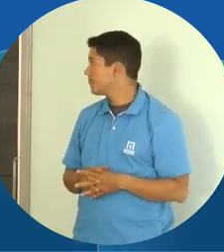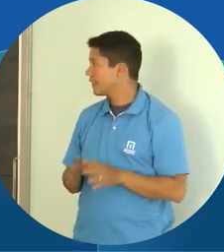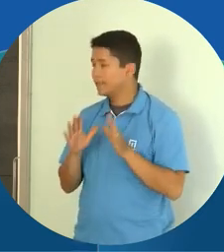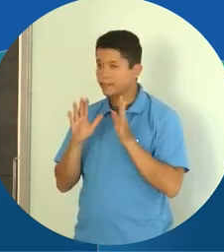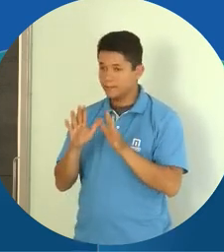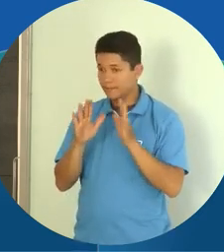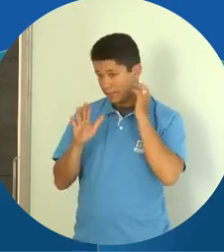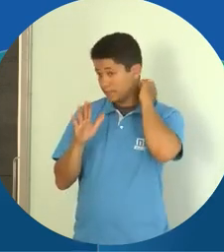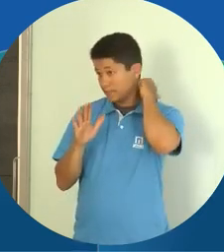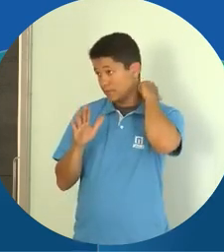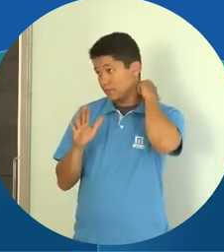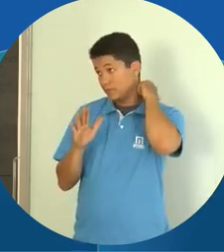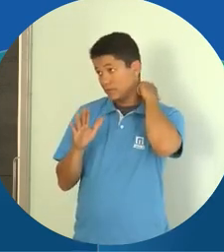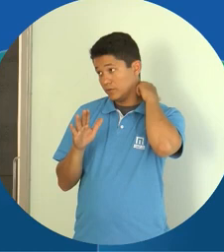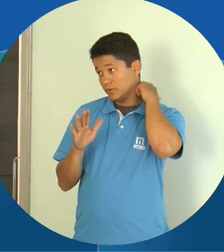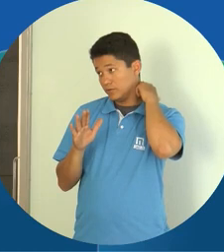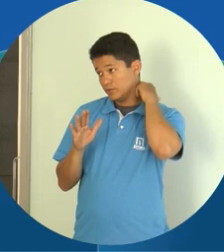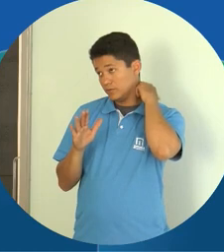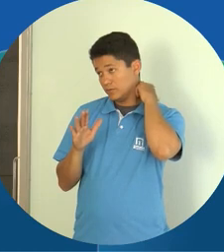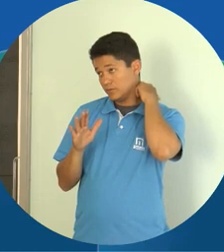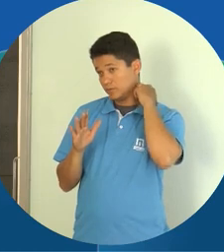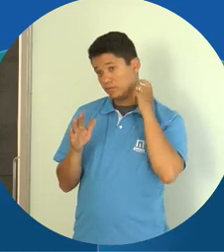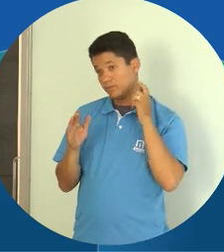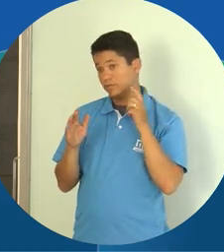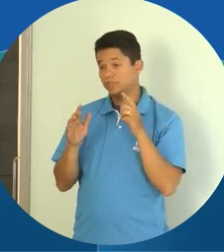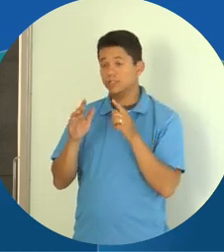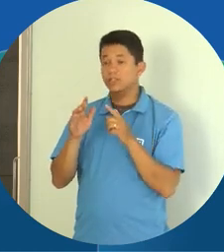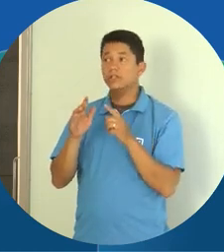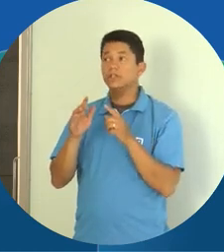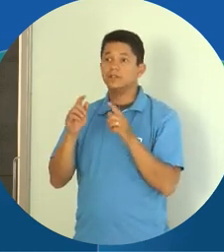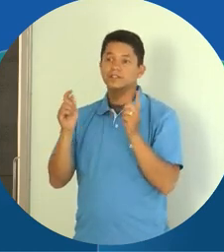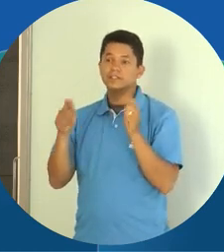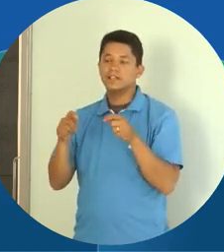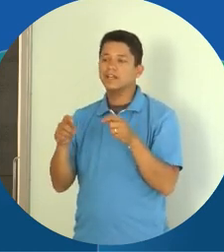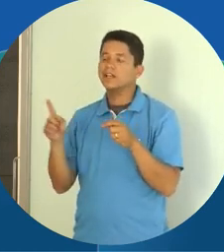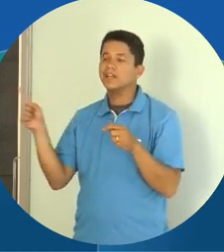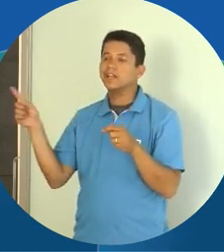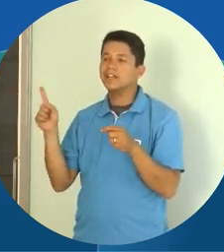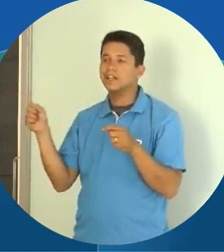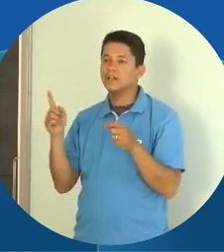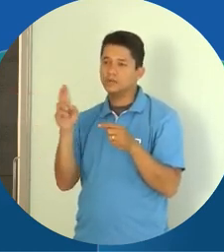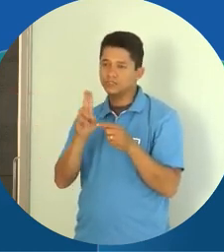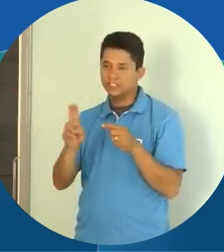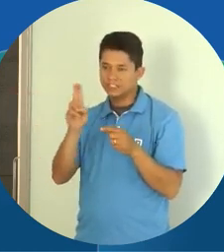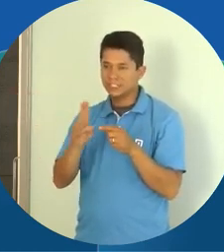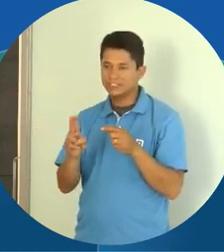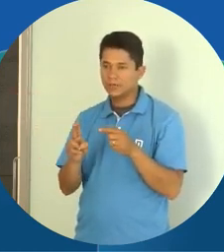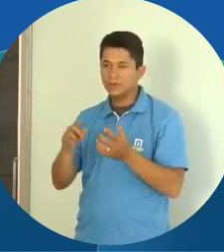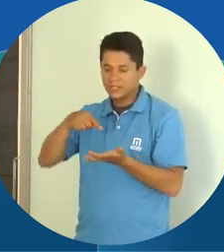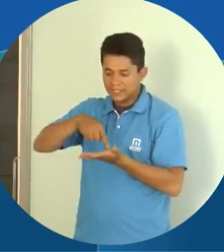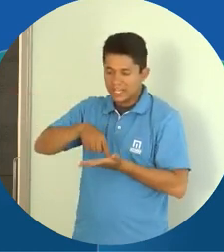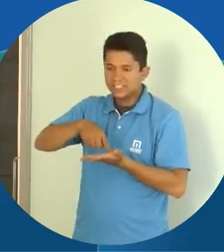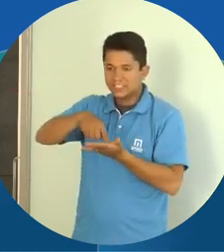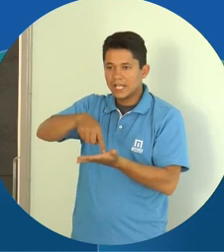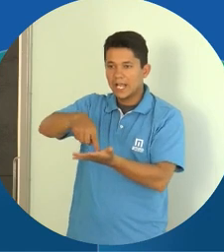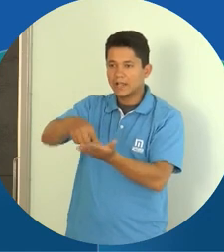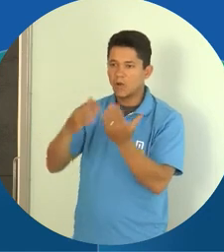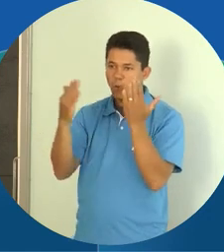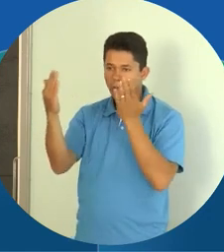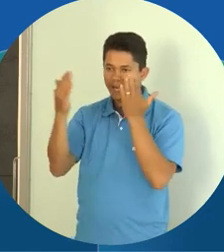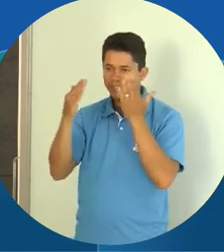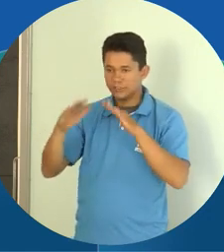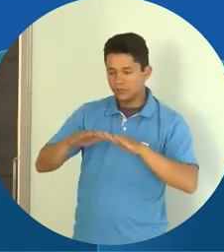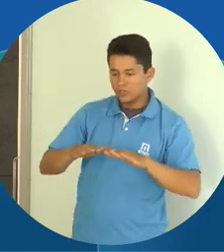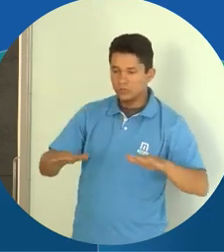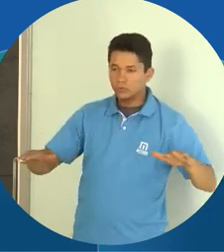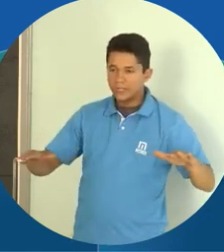a gente pode, em termos de utilização da estaca, ter um comparativo aqui, no mesmo terreno. Digamos que a gente tem um terreno de mesma